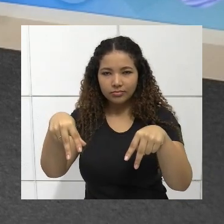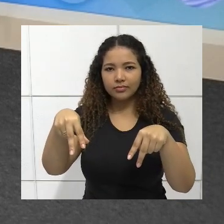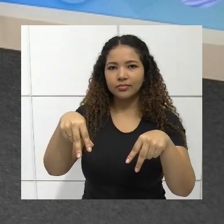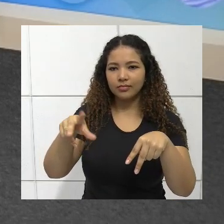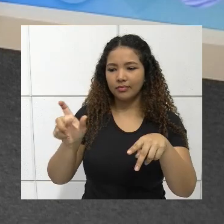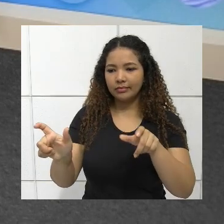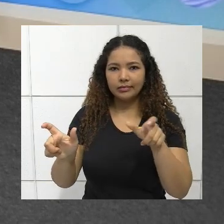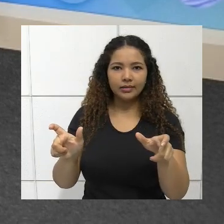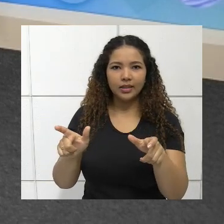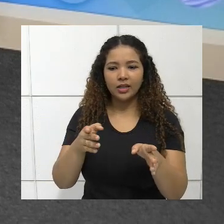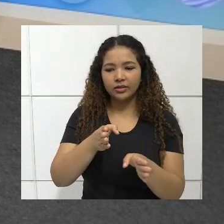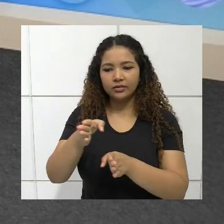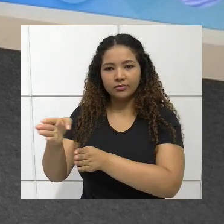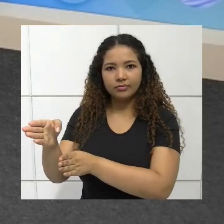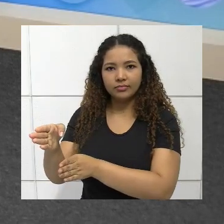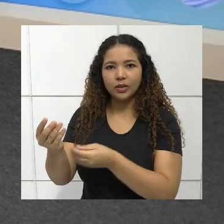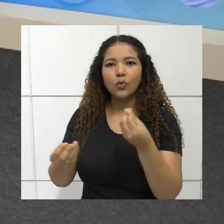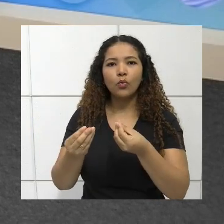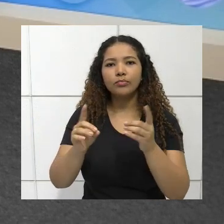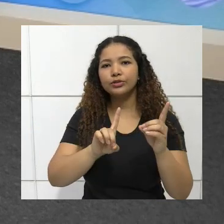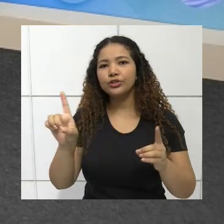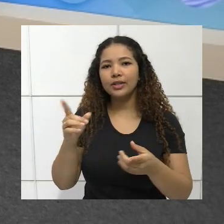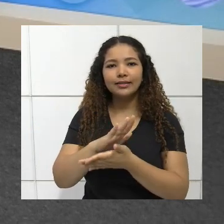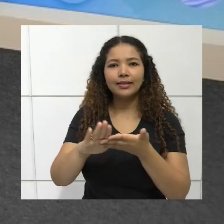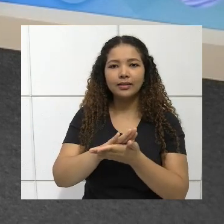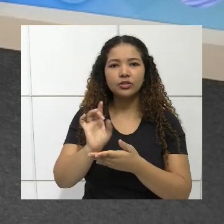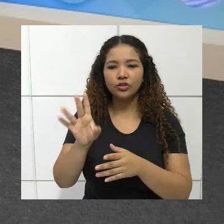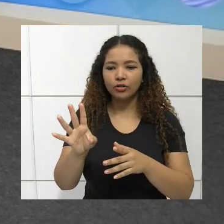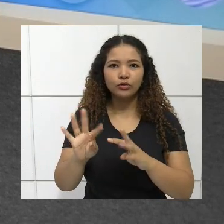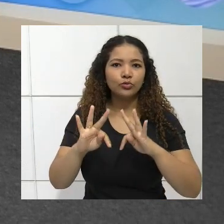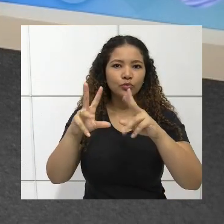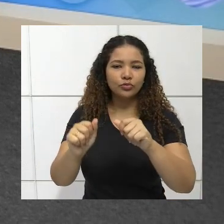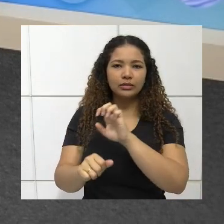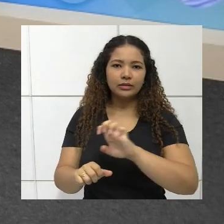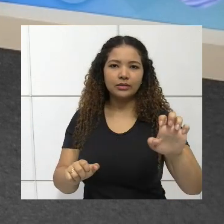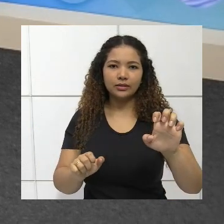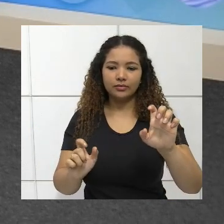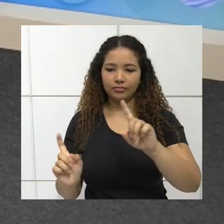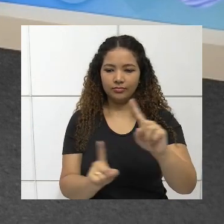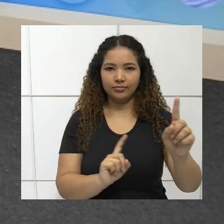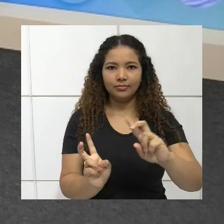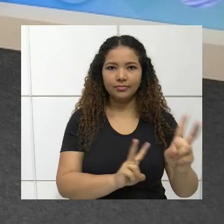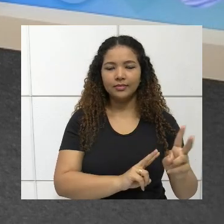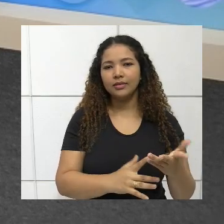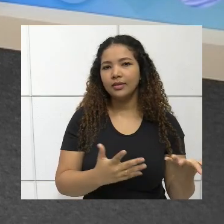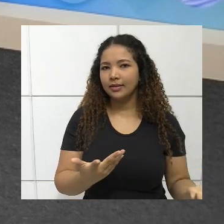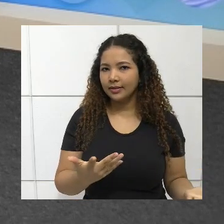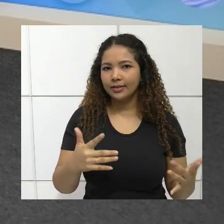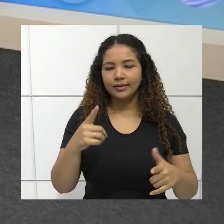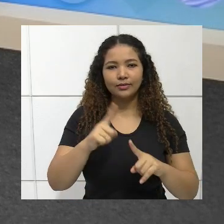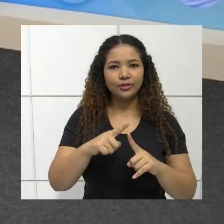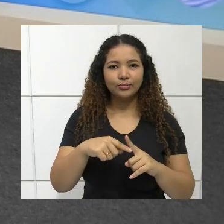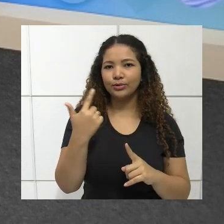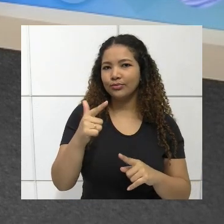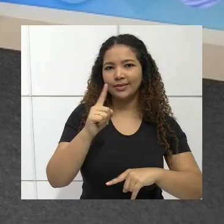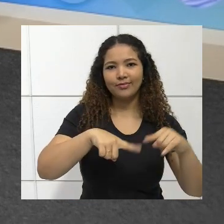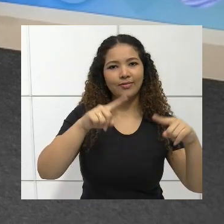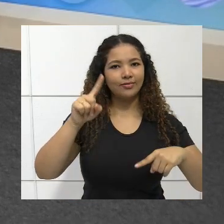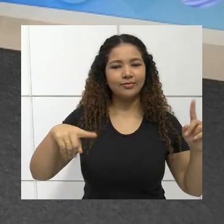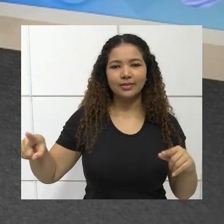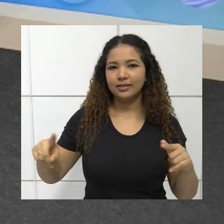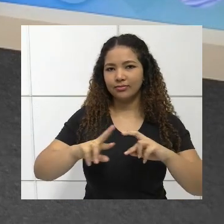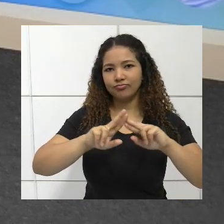pela esquerda e tirou o Rodrigo lá da direita e também colocou na esquerda. O time ficou penso e o time não teve essa variação.